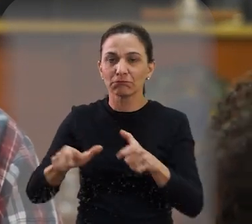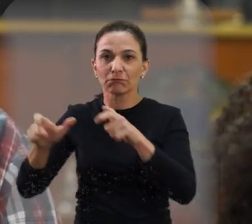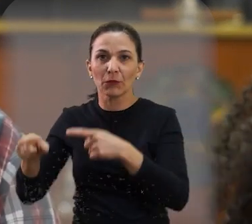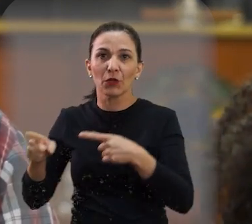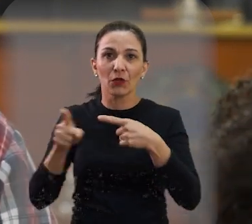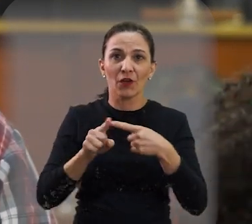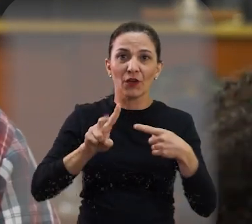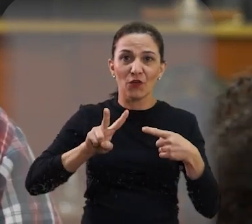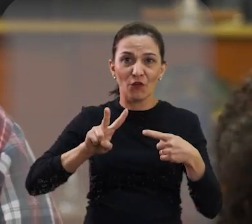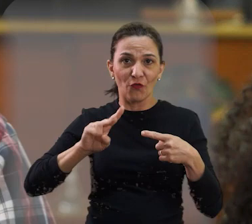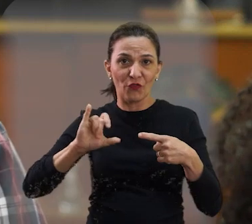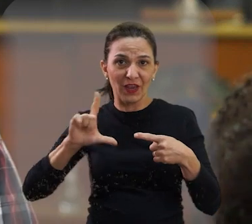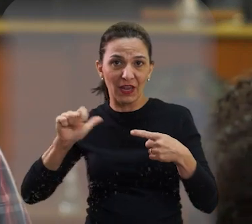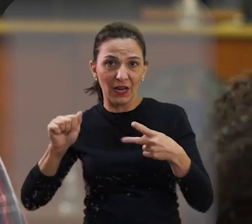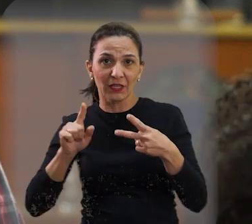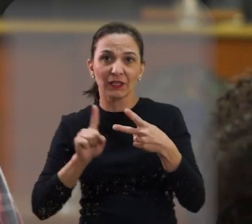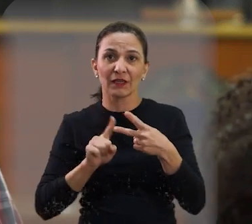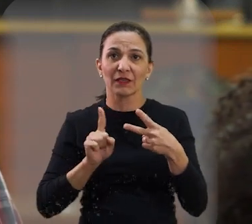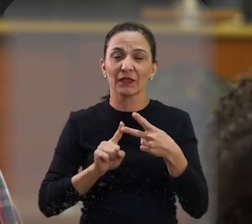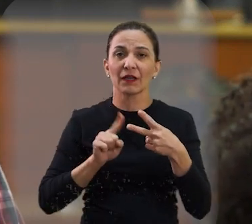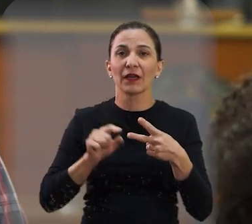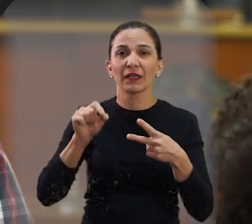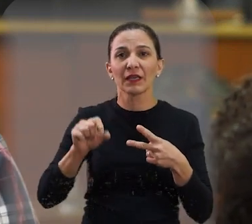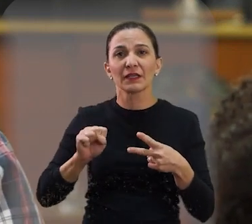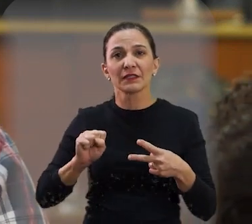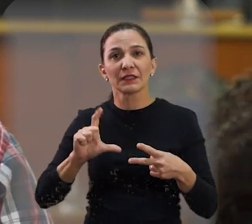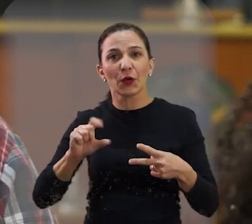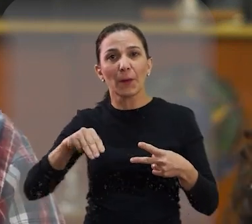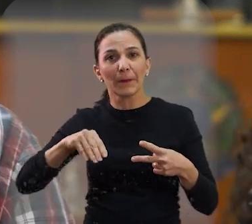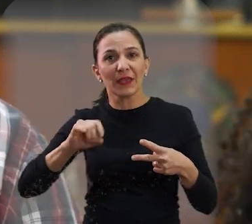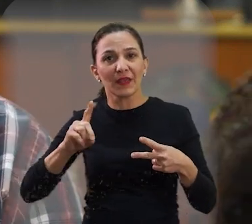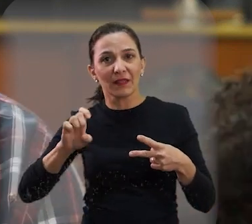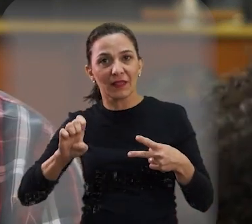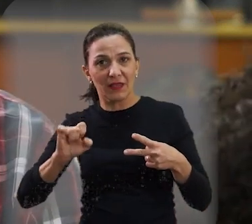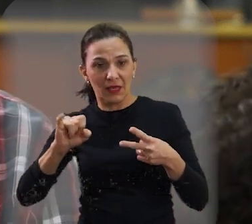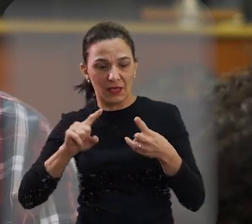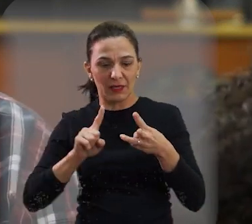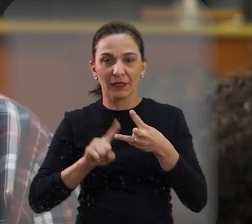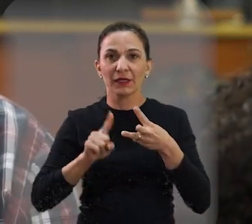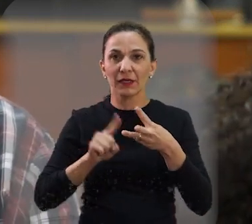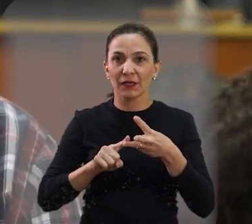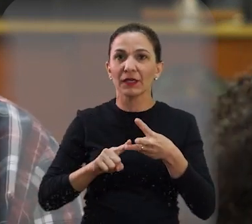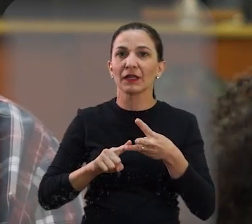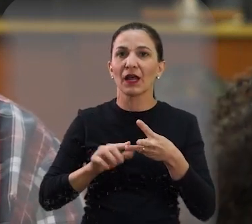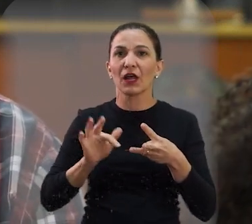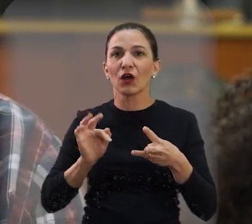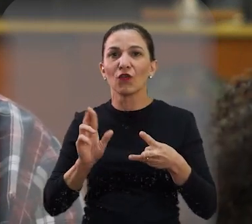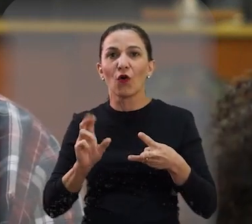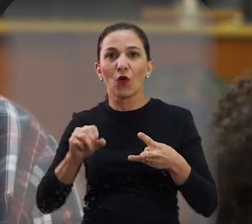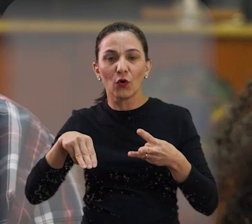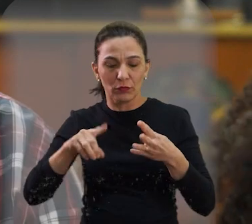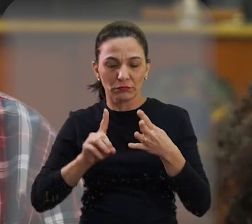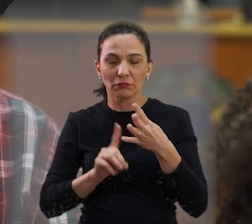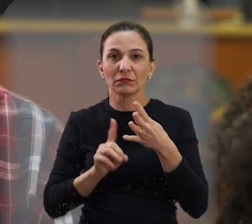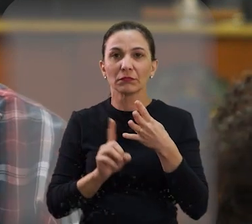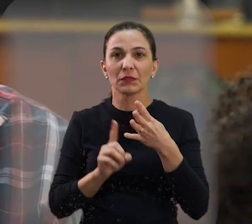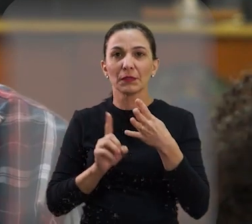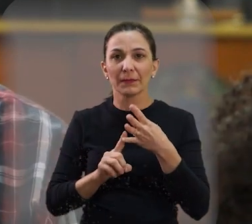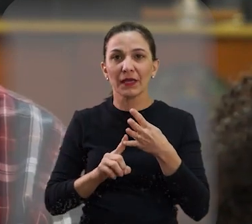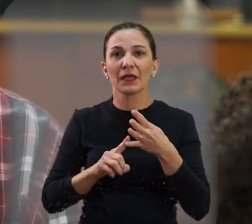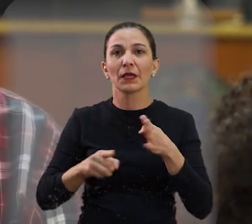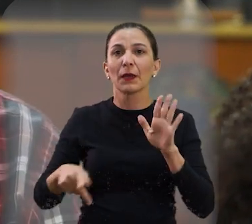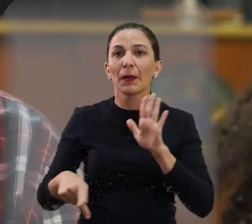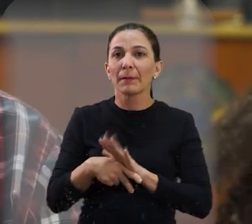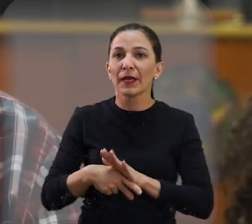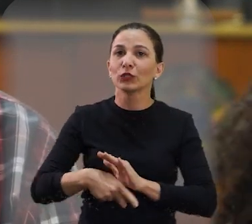na subprefeitura da Vila no ponto de atendimento do Selma Day na procuradoria da Prefeitura da Prefeitura no fórum e também